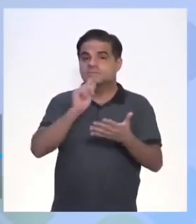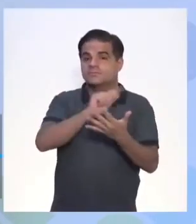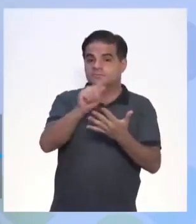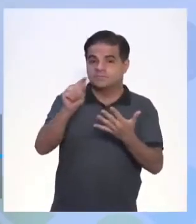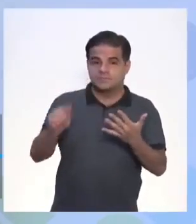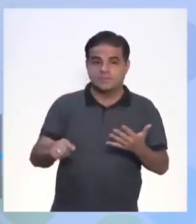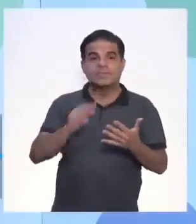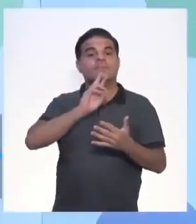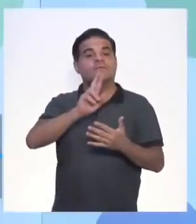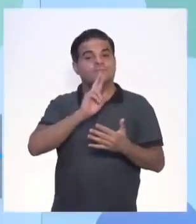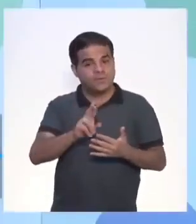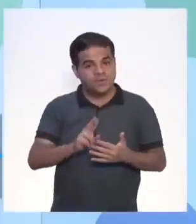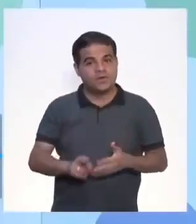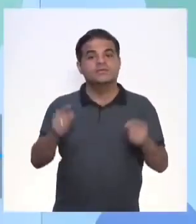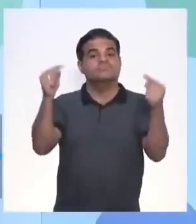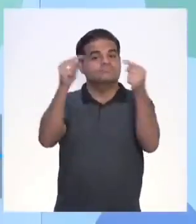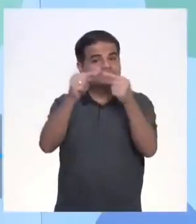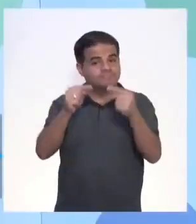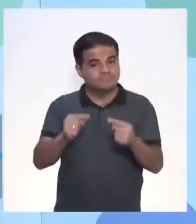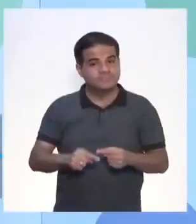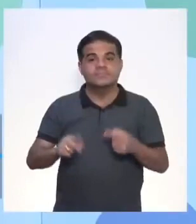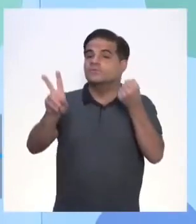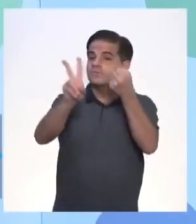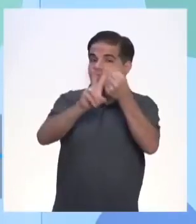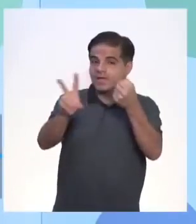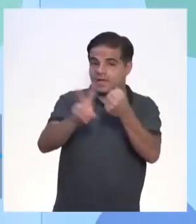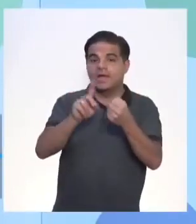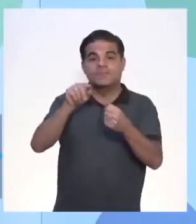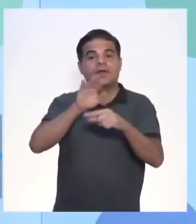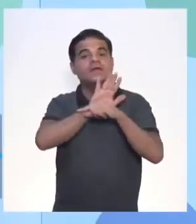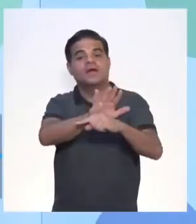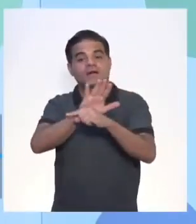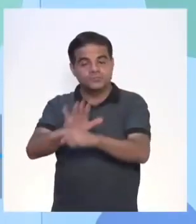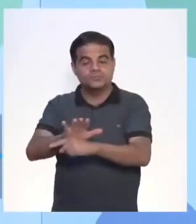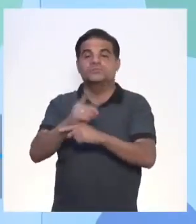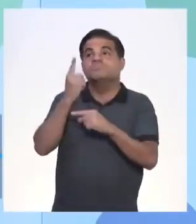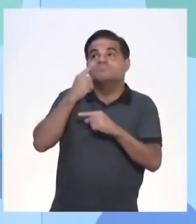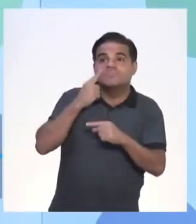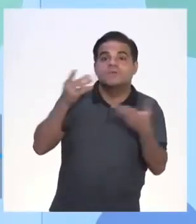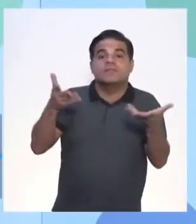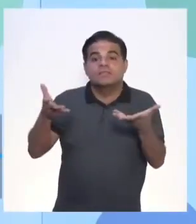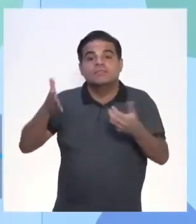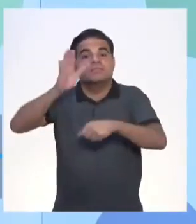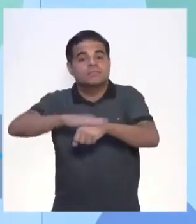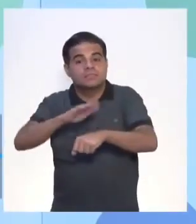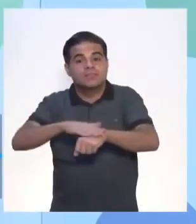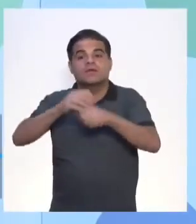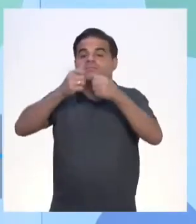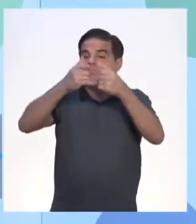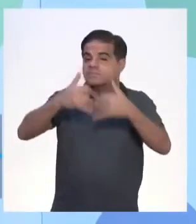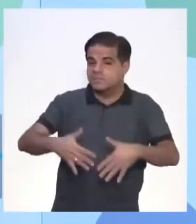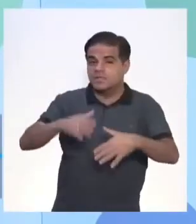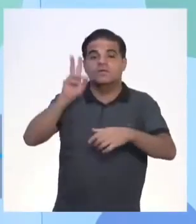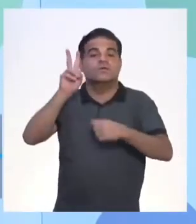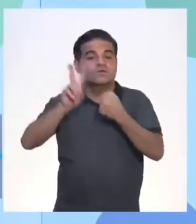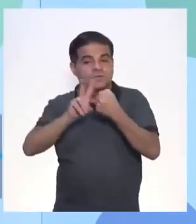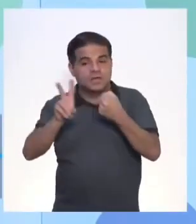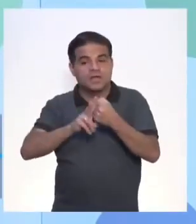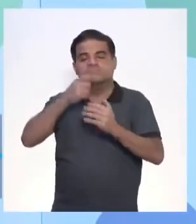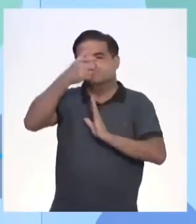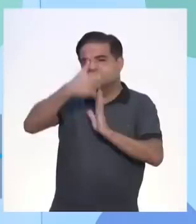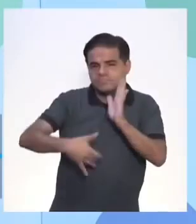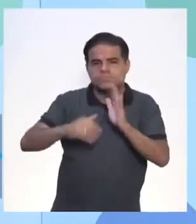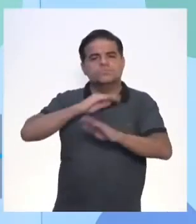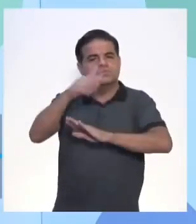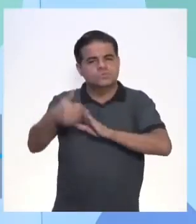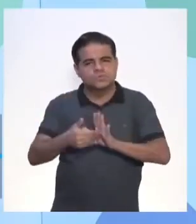Muito bem, as respostas estão adequadas. Os verbos, né? Os verbos é que ajudam a gente a situar o tempo da descrição. E os verbos destacados estão todos